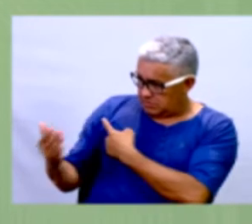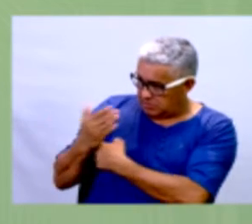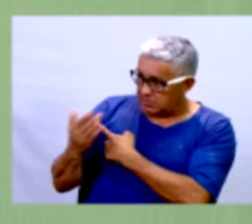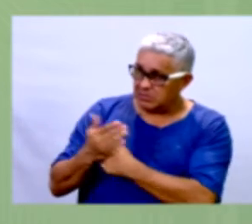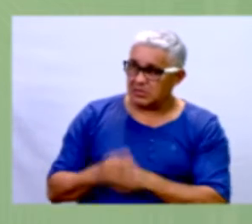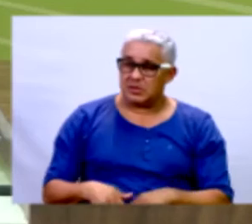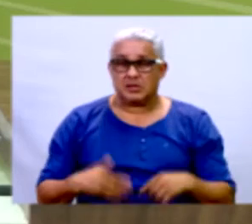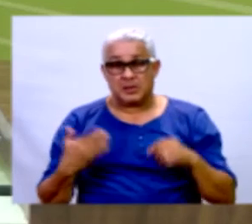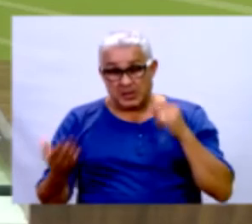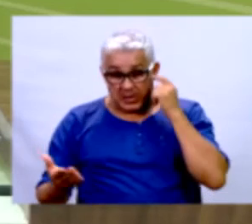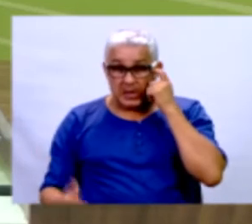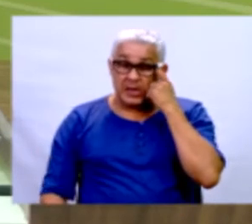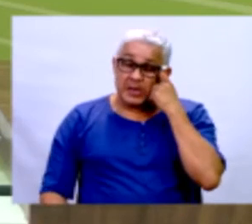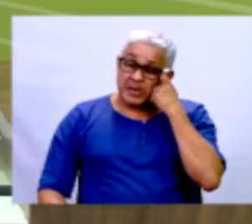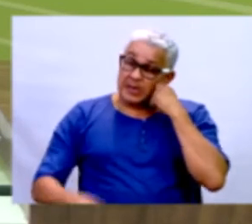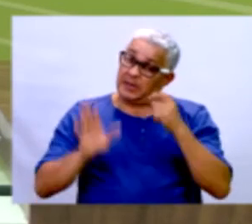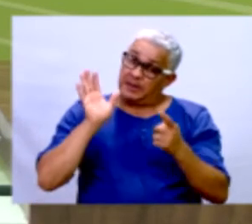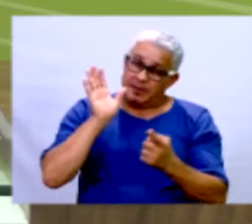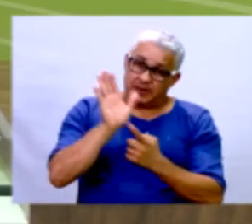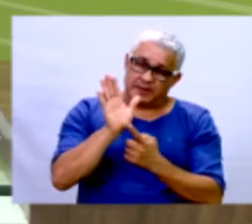na apresentação,